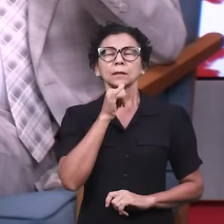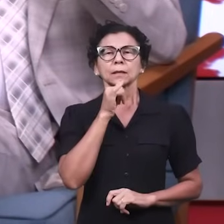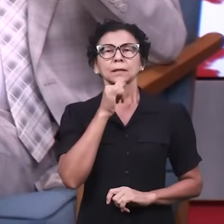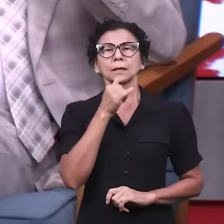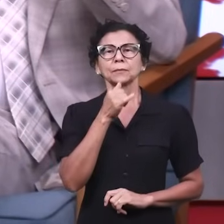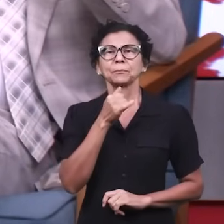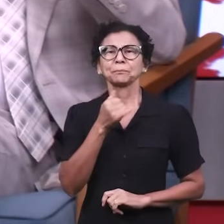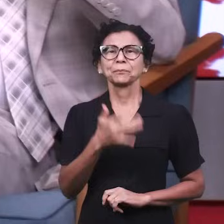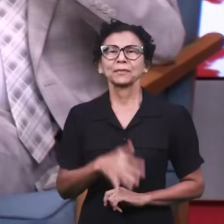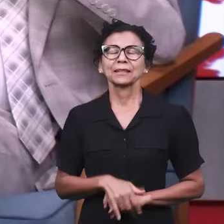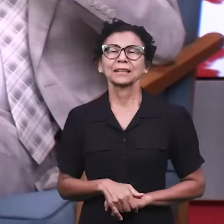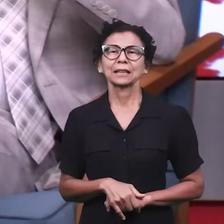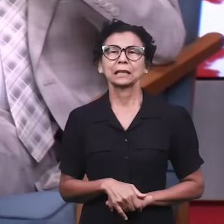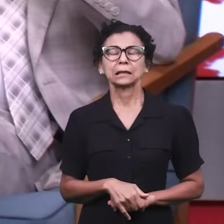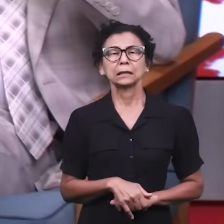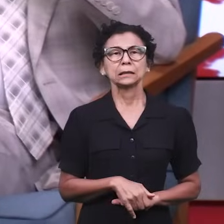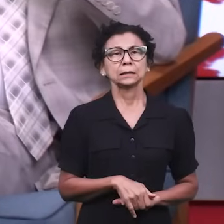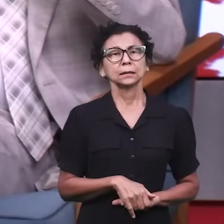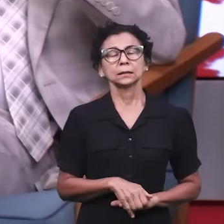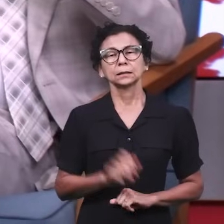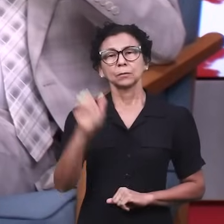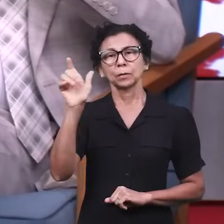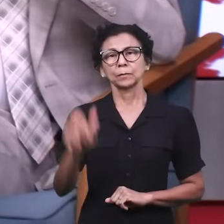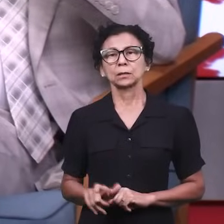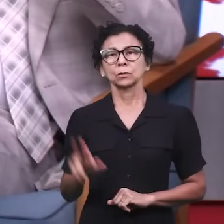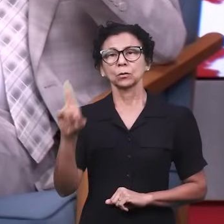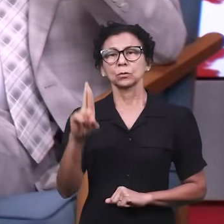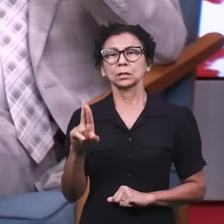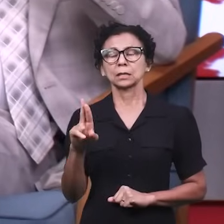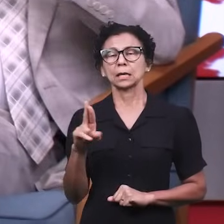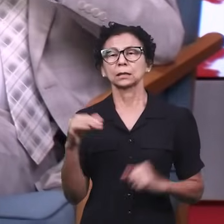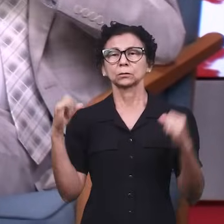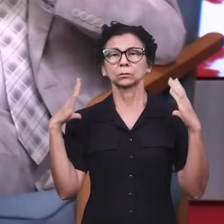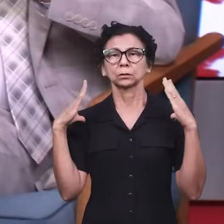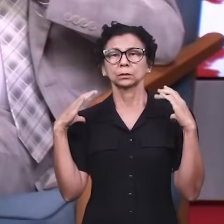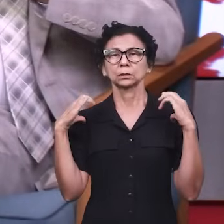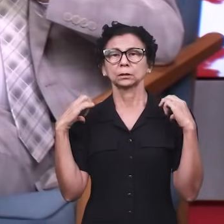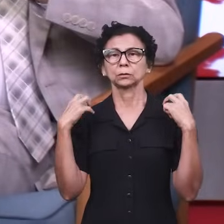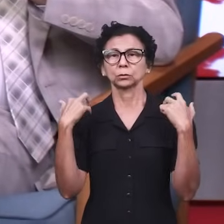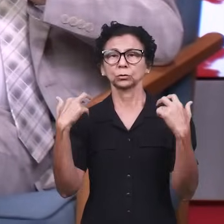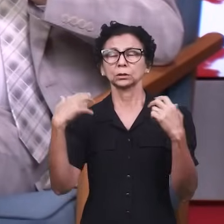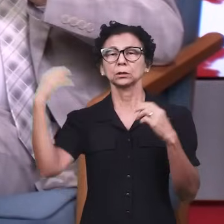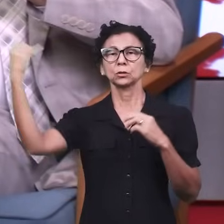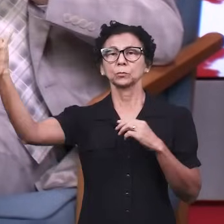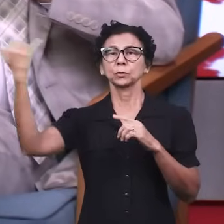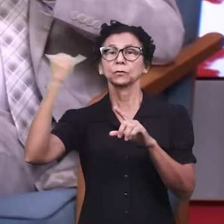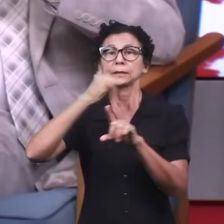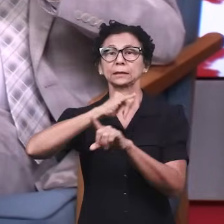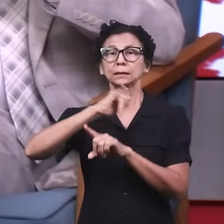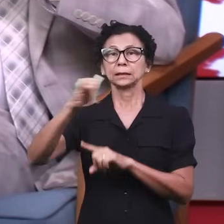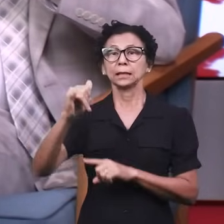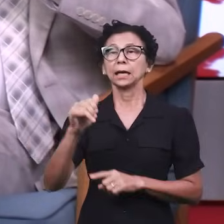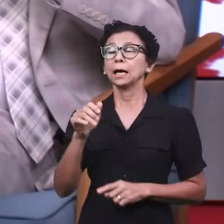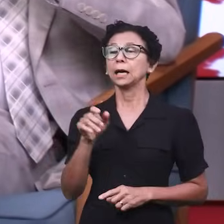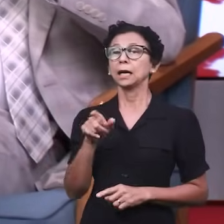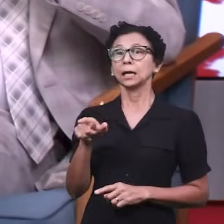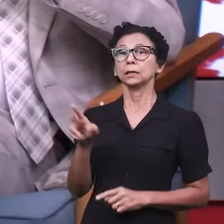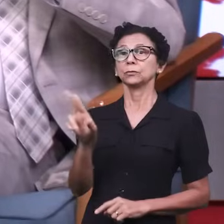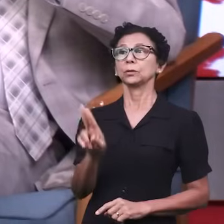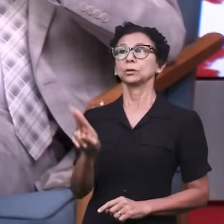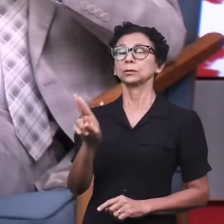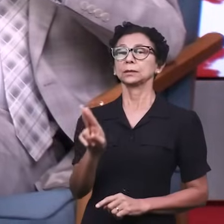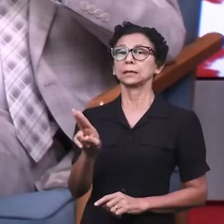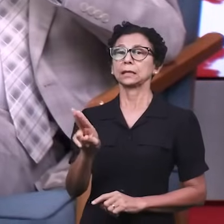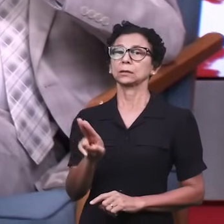foi usado numa interpretação de língua. Não, o senhor falou em profecia. E às vezes a interpretação de língua só é profecia quando